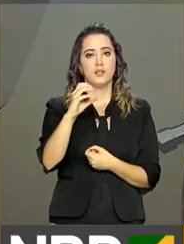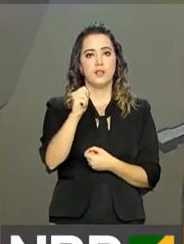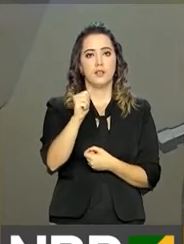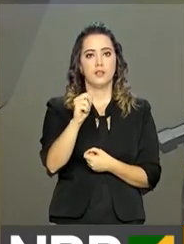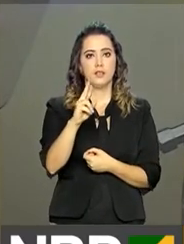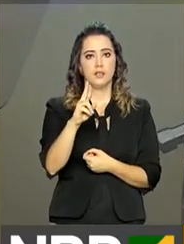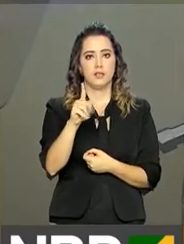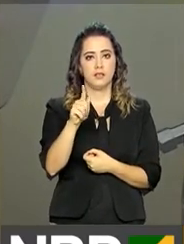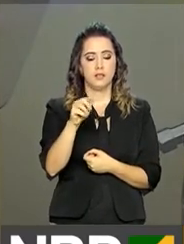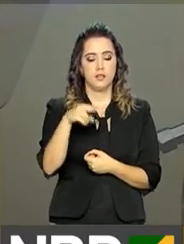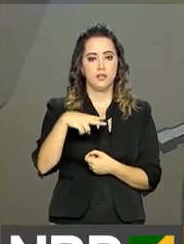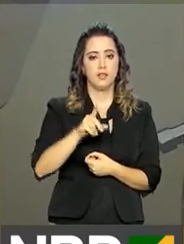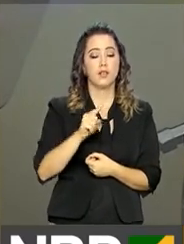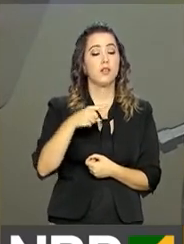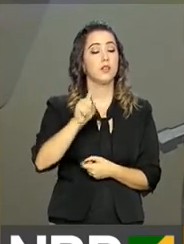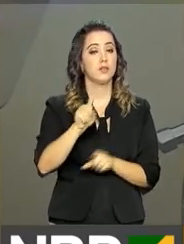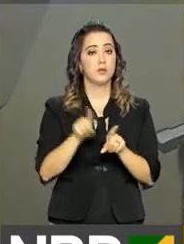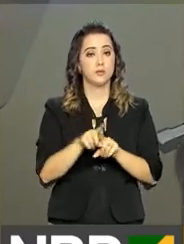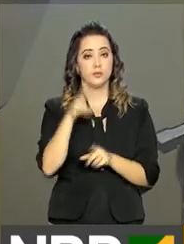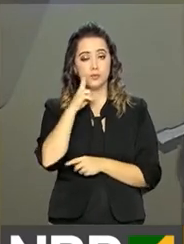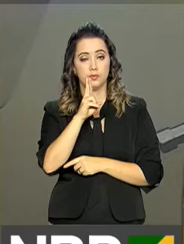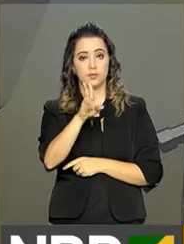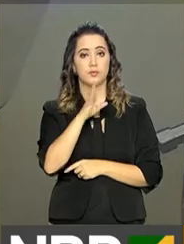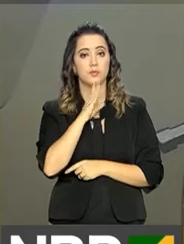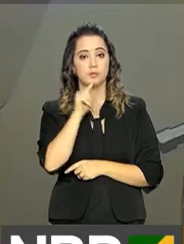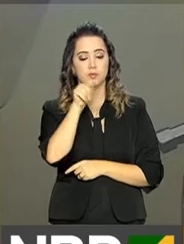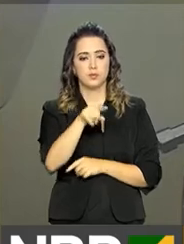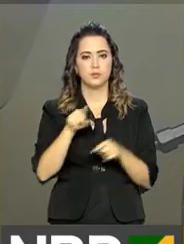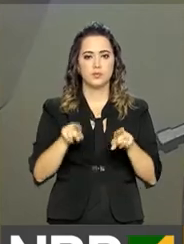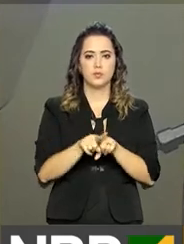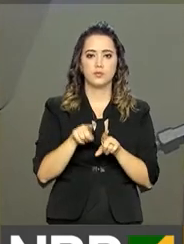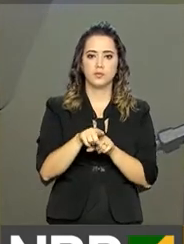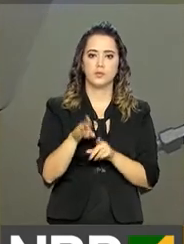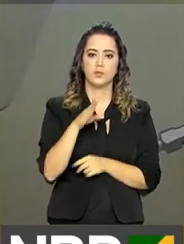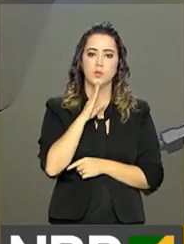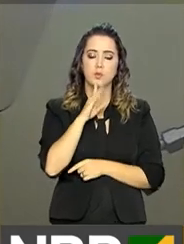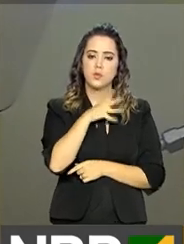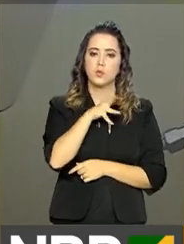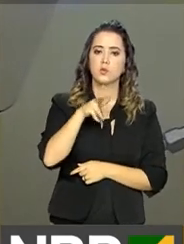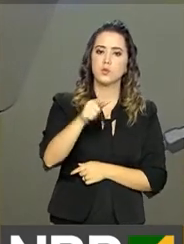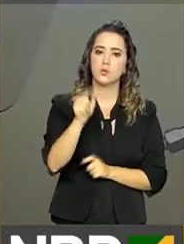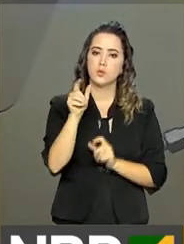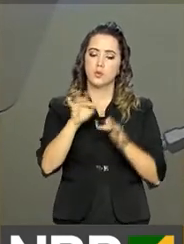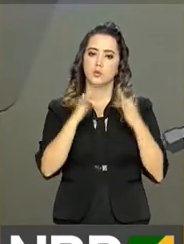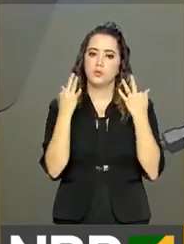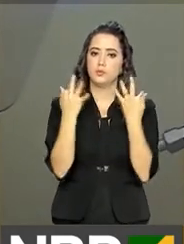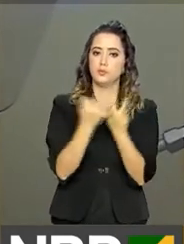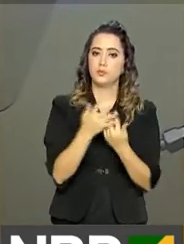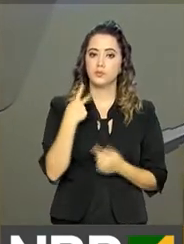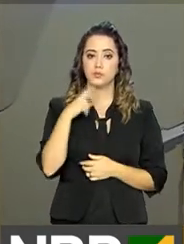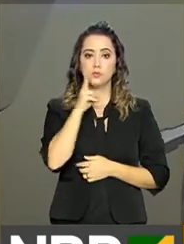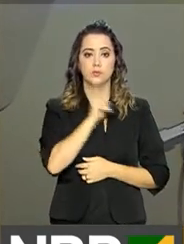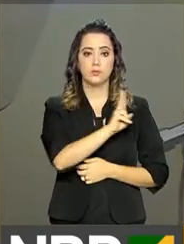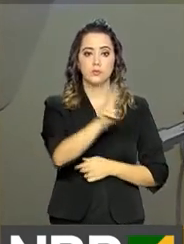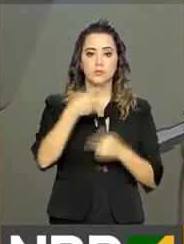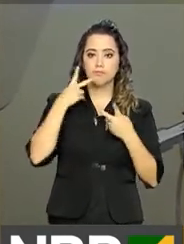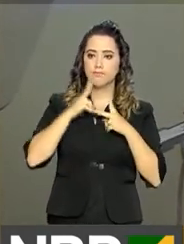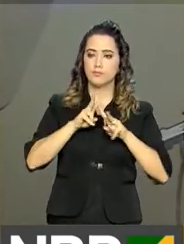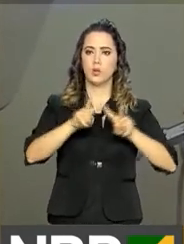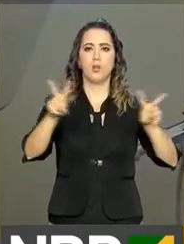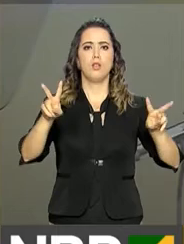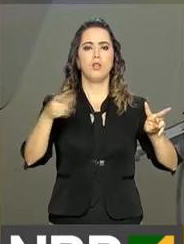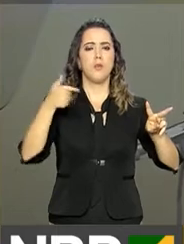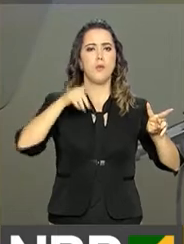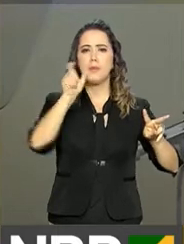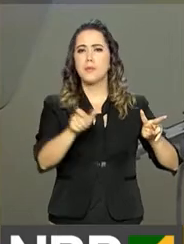aqui o auditório, viu, Aguilar? Eu que conheço o pai do Aguilar, quando foi prefeito, conheço toda a família, né? Eu olho aqui para o auditório e vejo